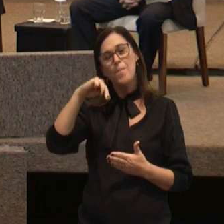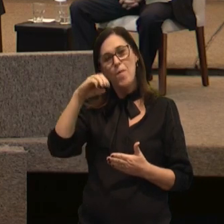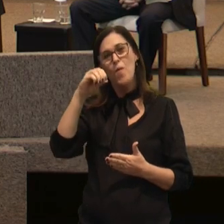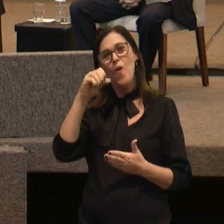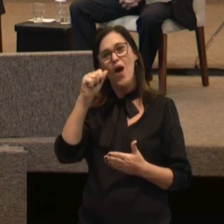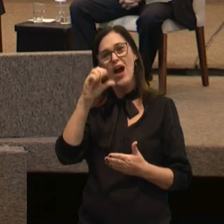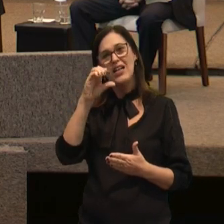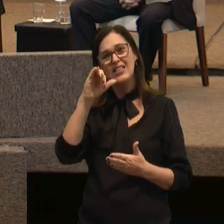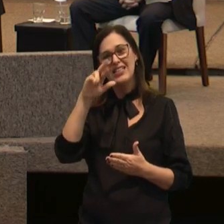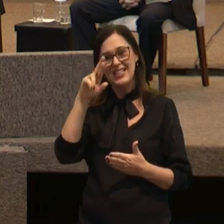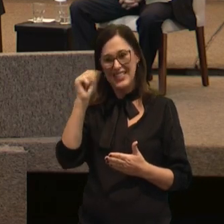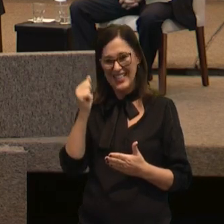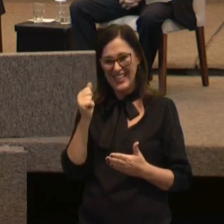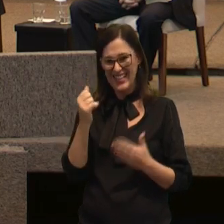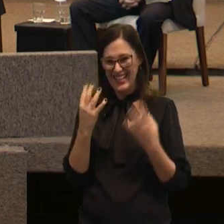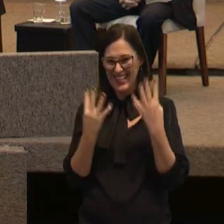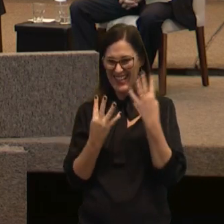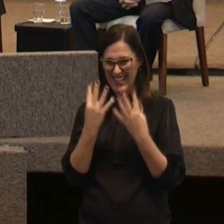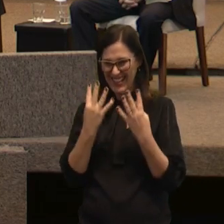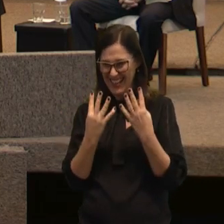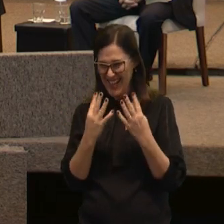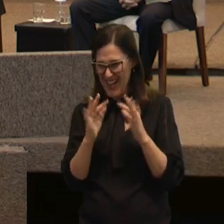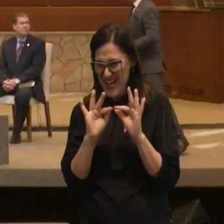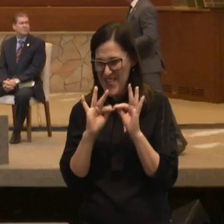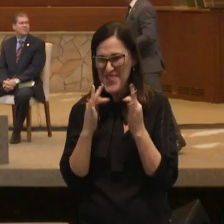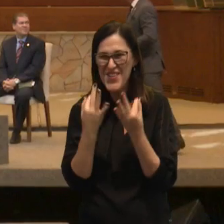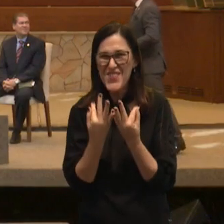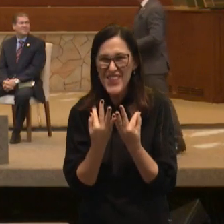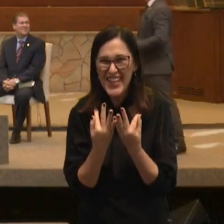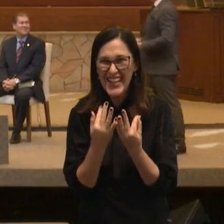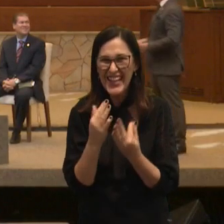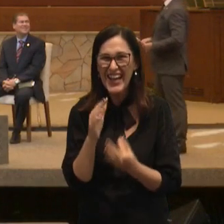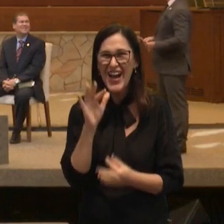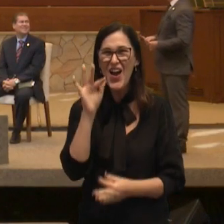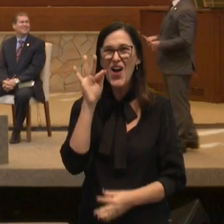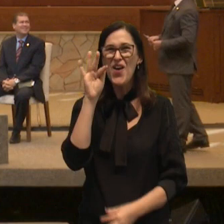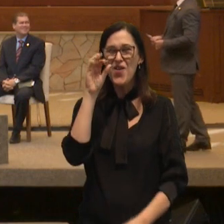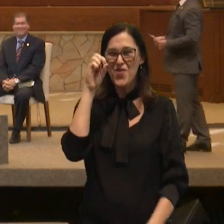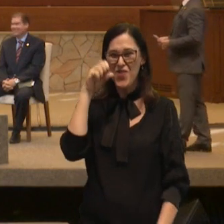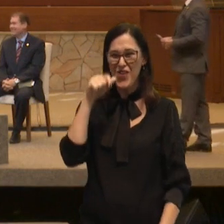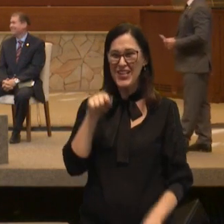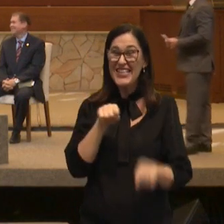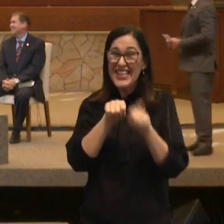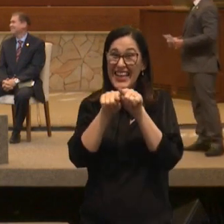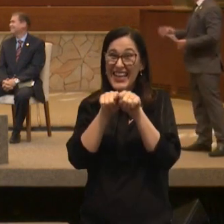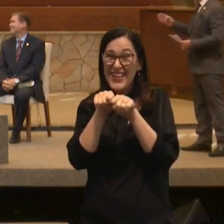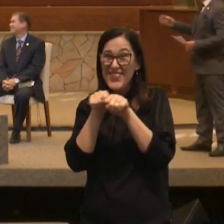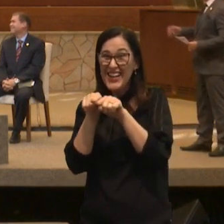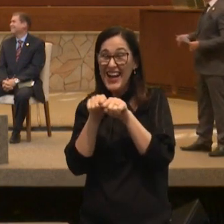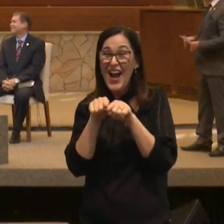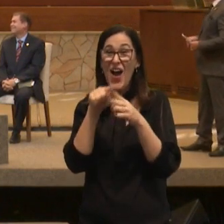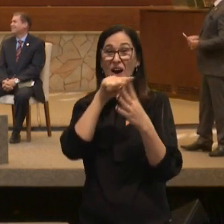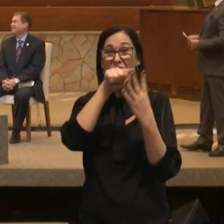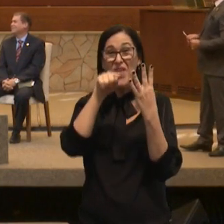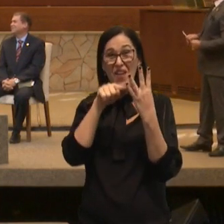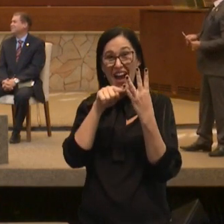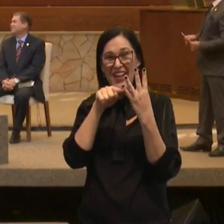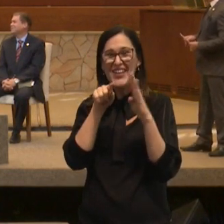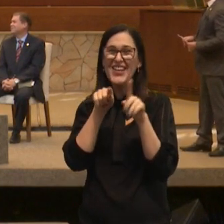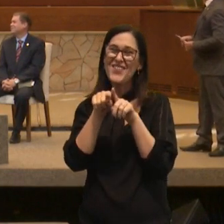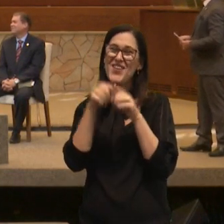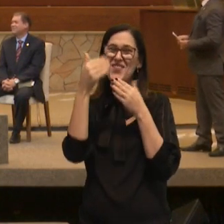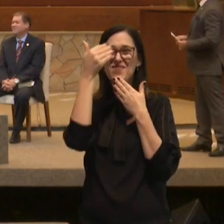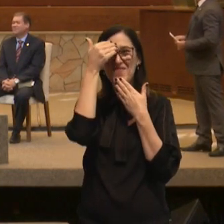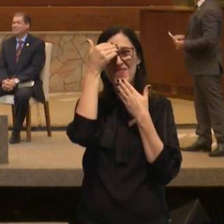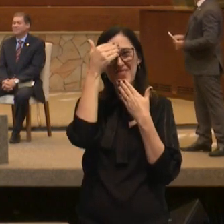se é conjunto coral, uma coisa maravilhosa, família Fonte, são irmãs, são 4 irmãs, muito